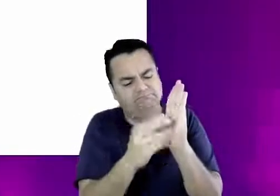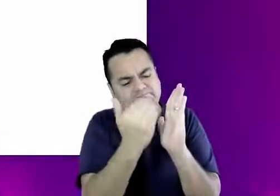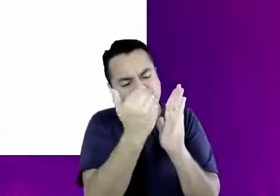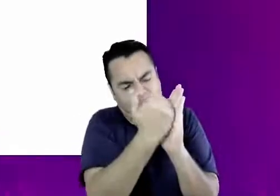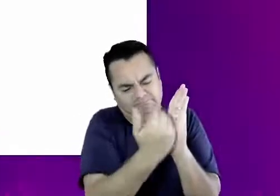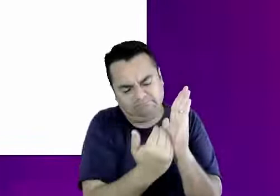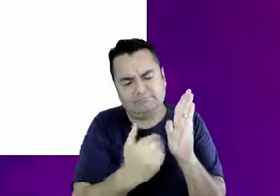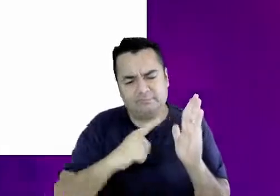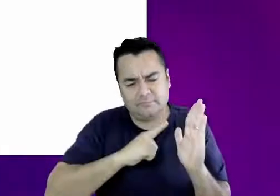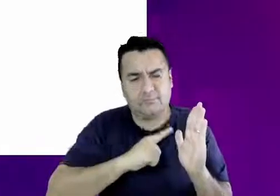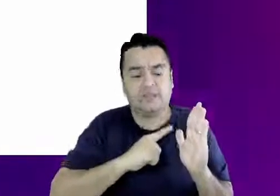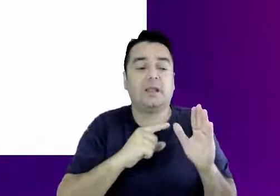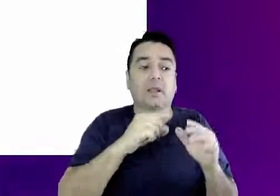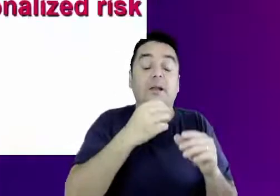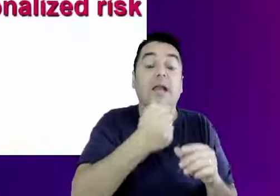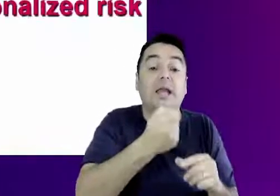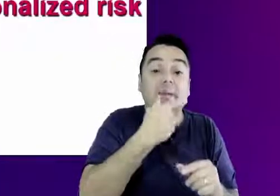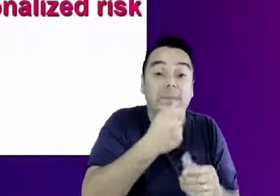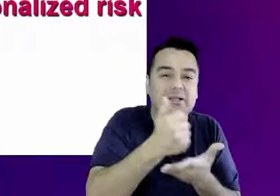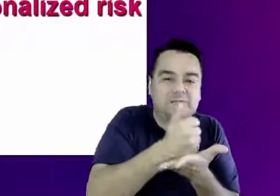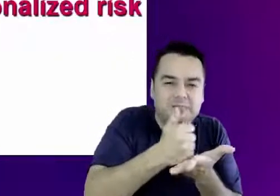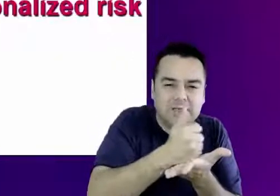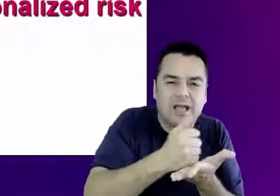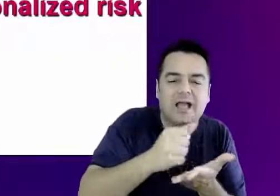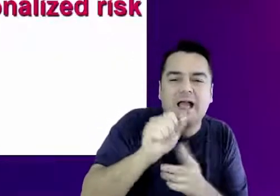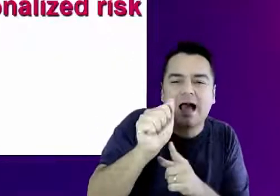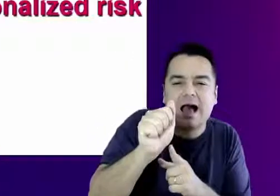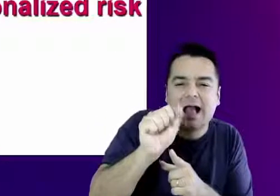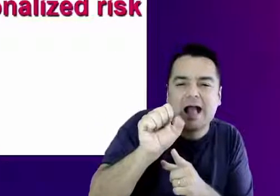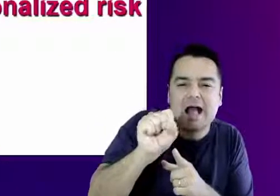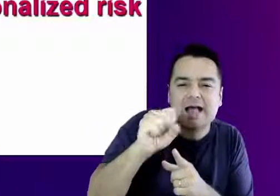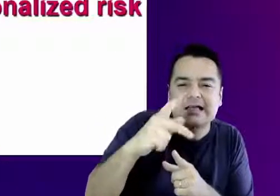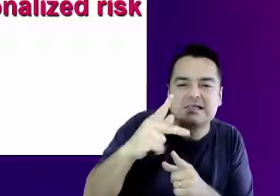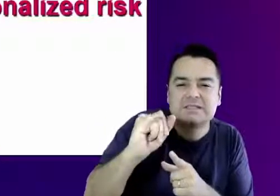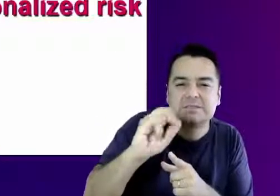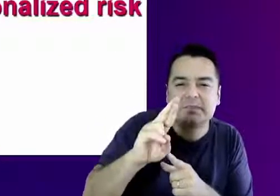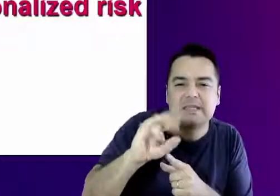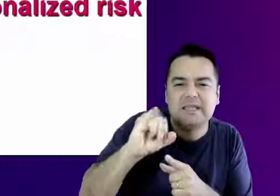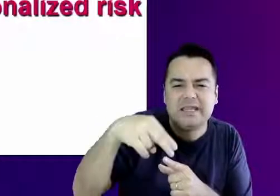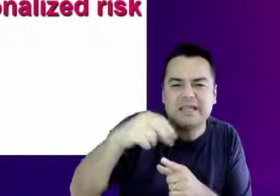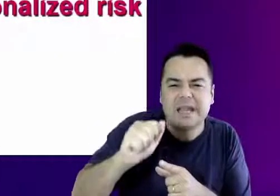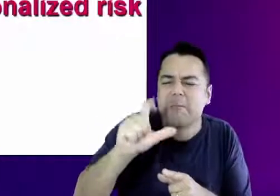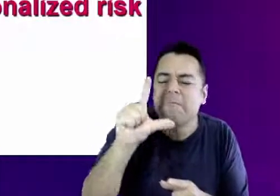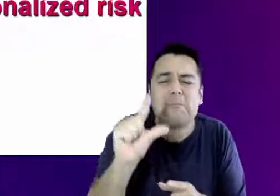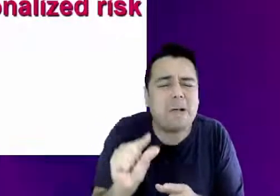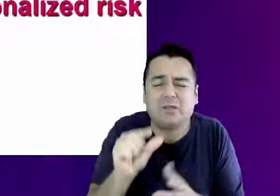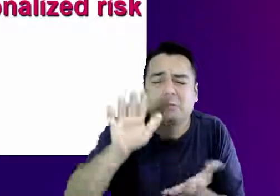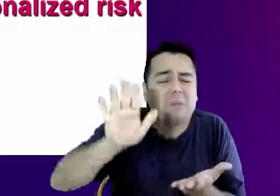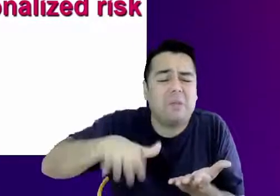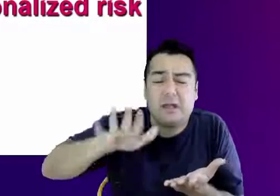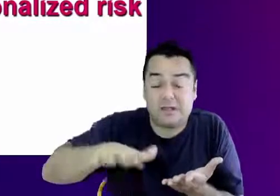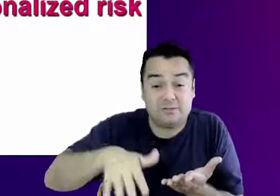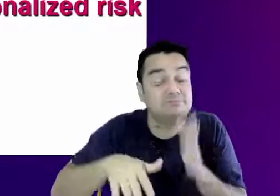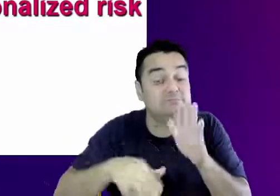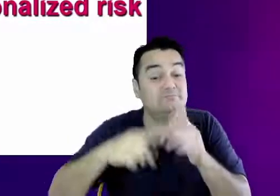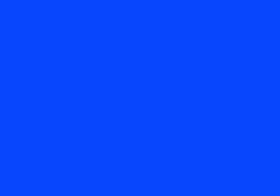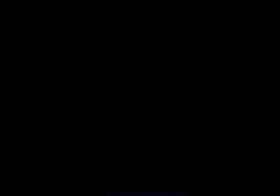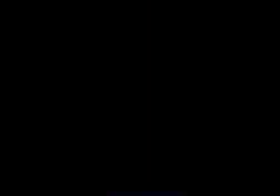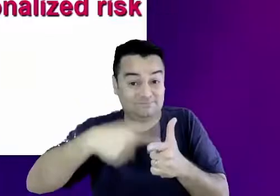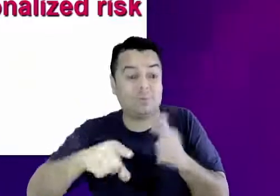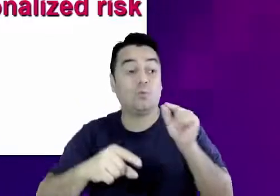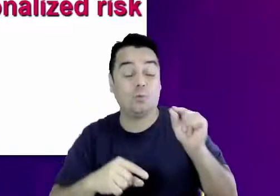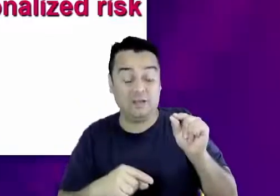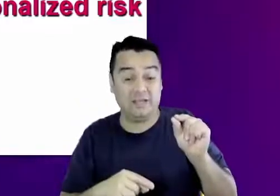baixa dose de aspirina para esses pacientes. Isso é simples, barato, mas o grande problema é que a taxa de detecção é de